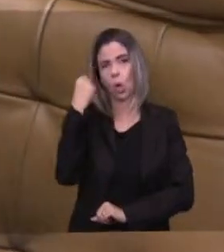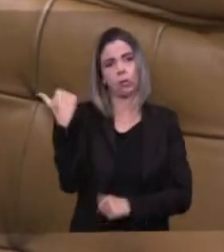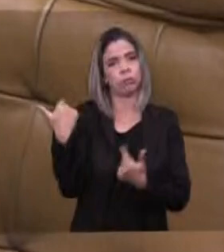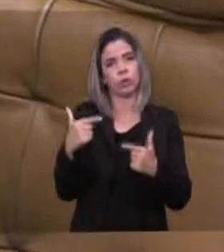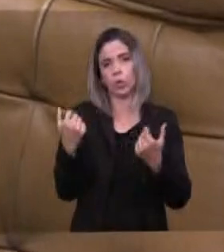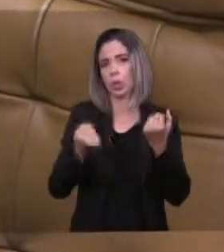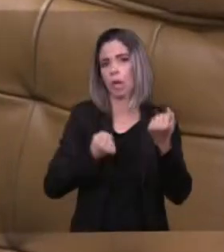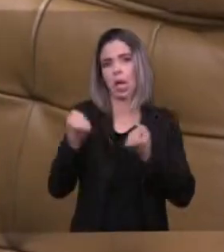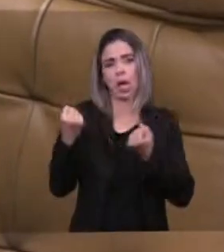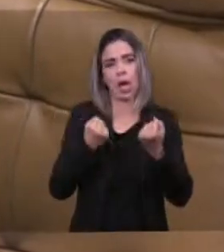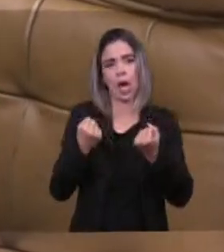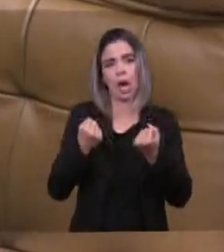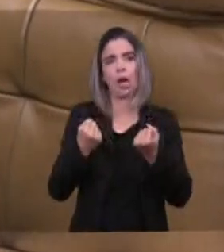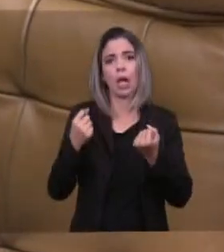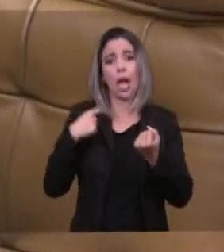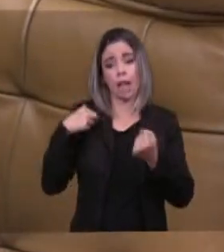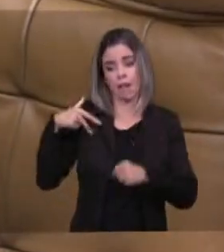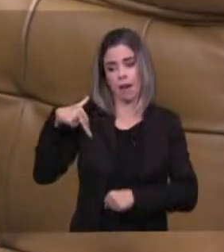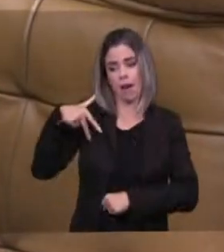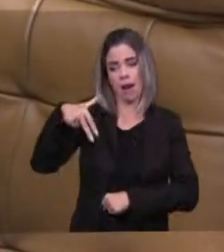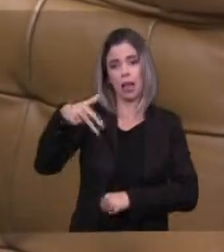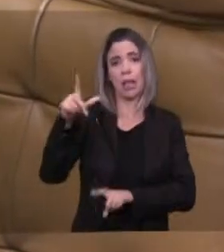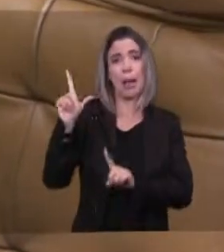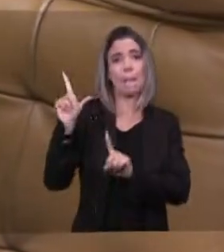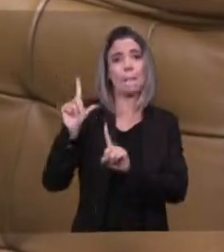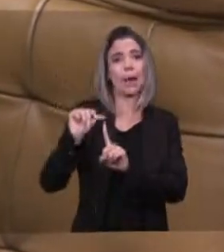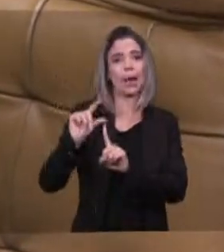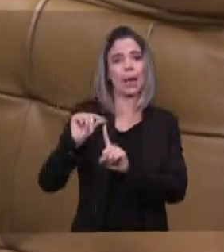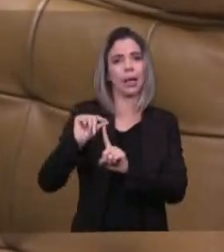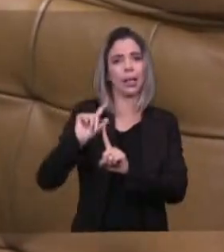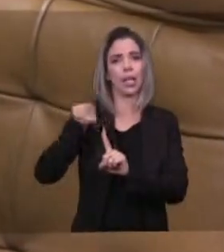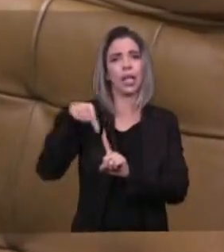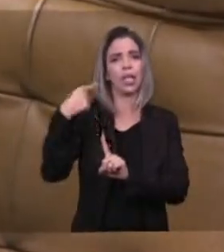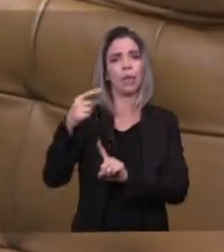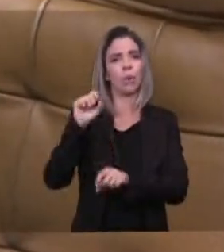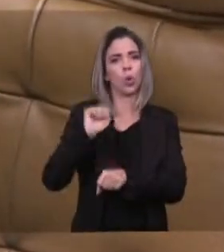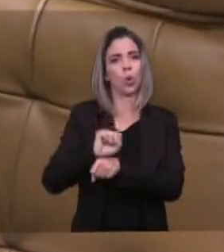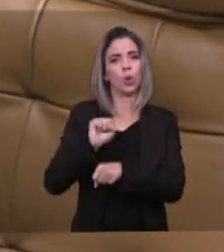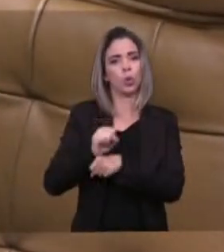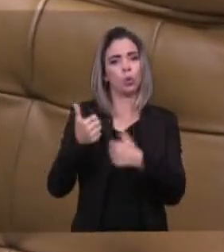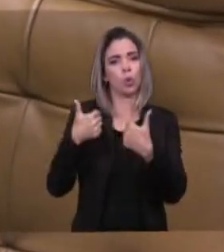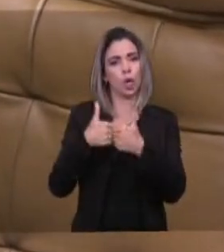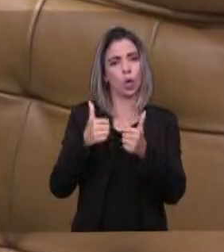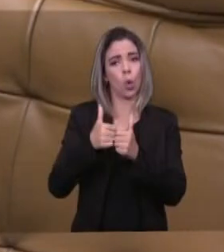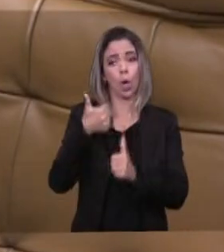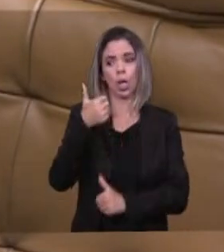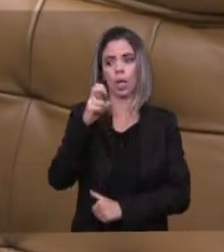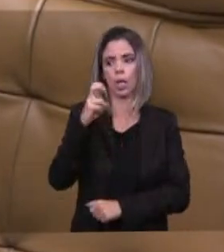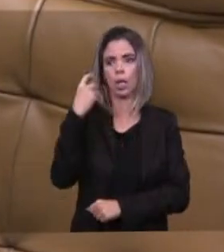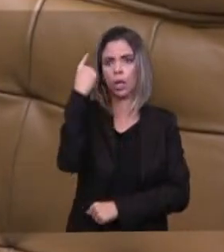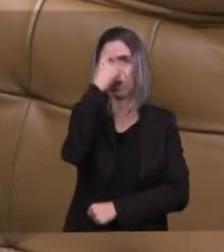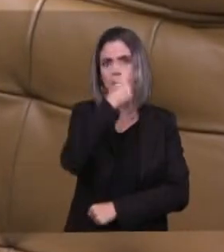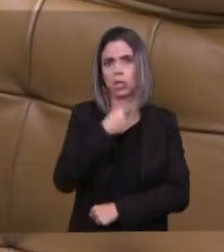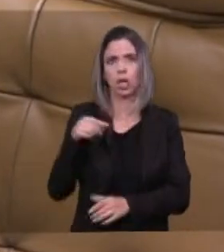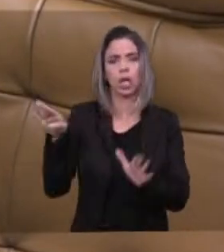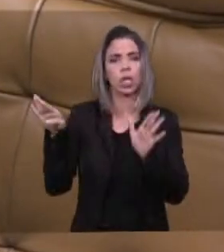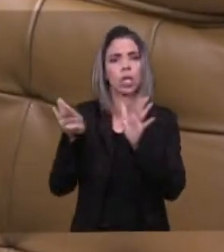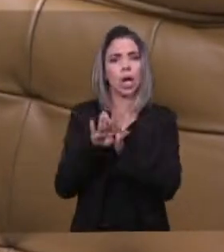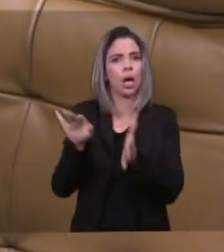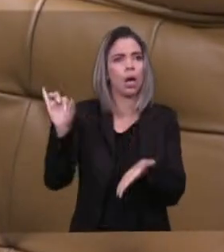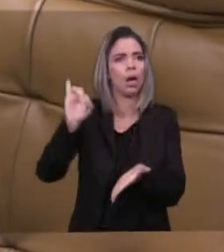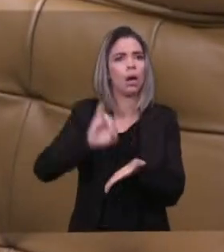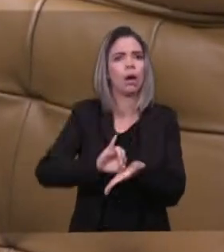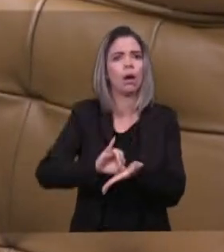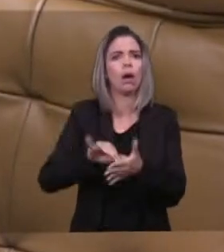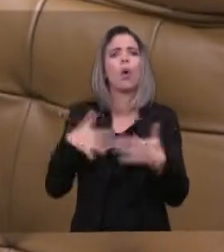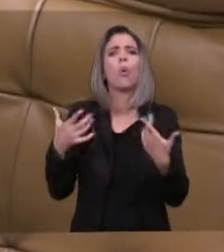depois mais um tanto, até um ponto de ônibus, mais 15 horas para chegar lá. Como vivem? Qual é o dinheiro que entra